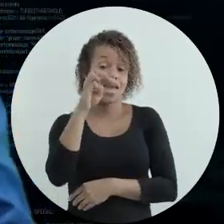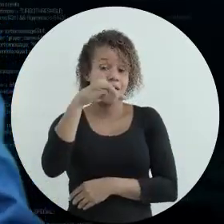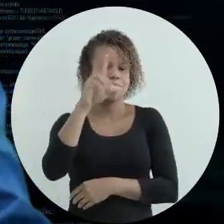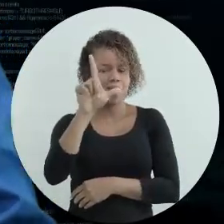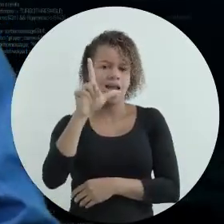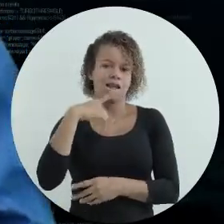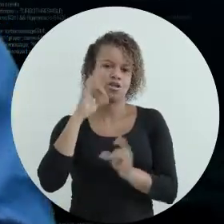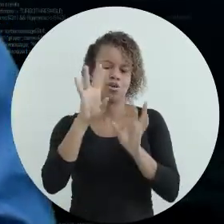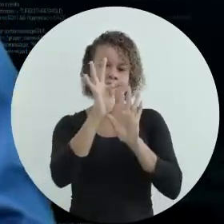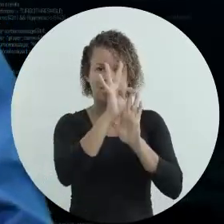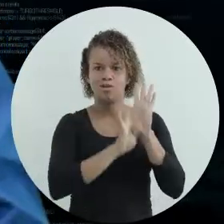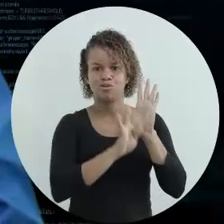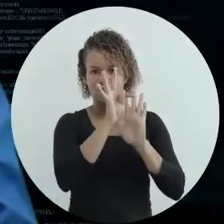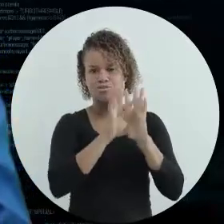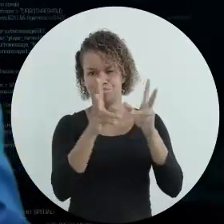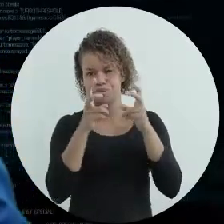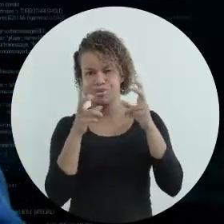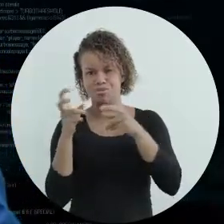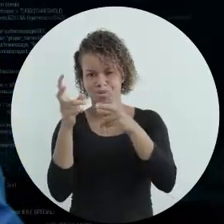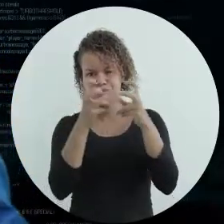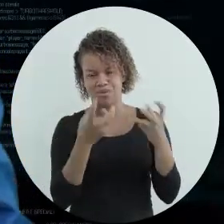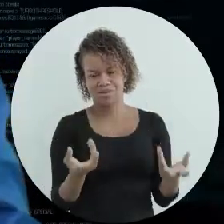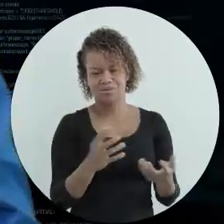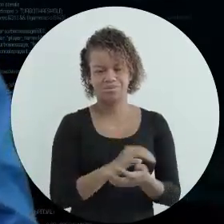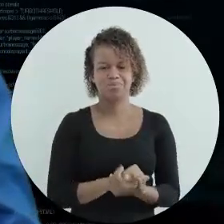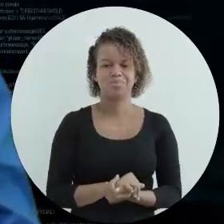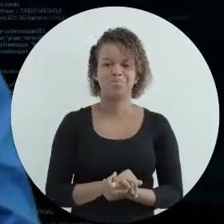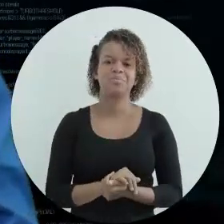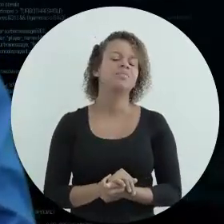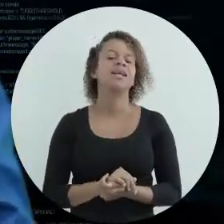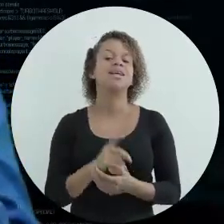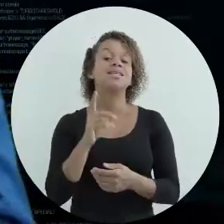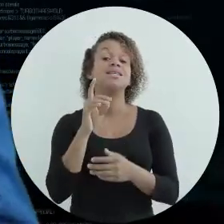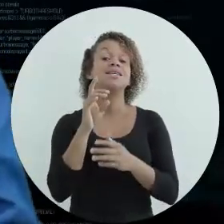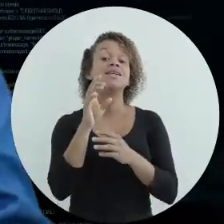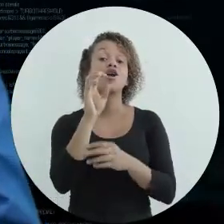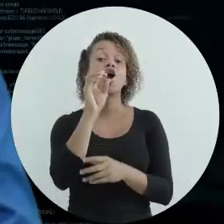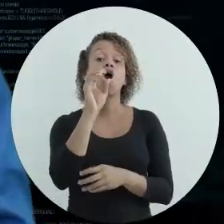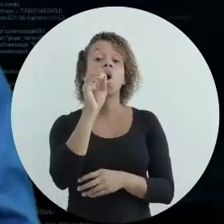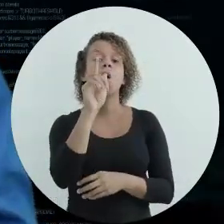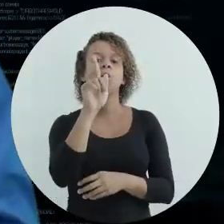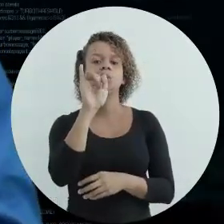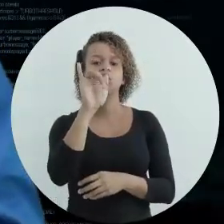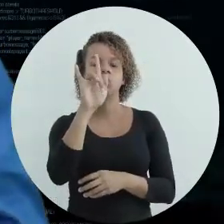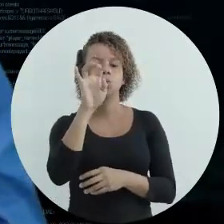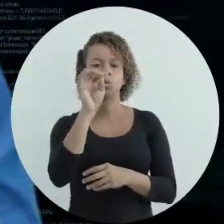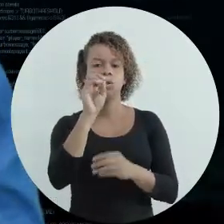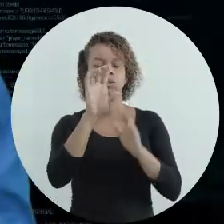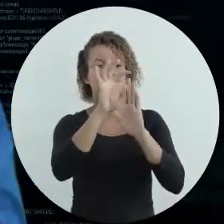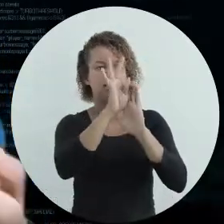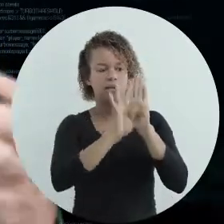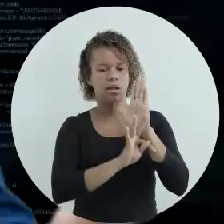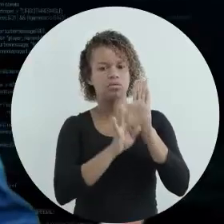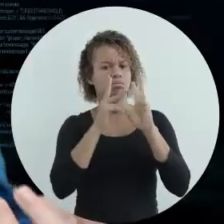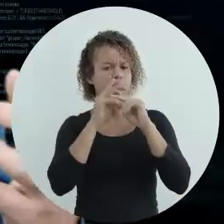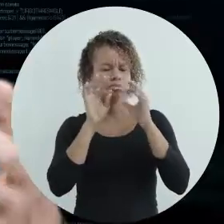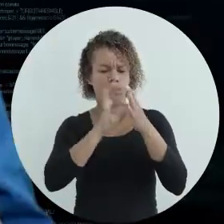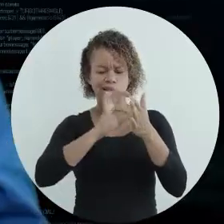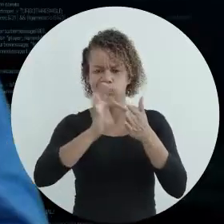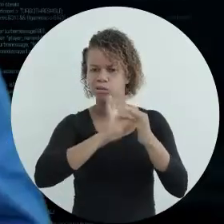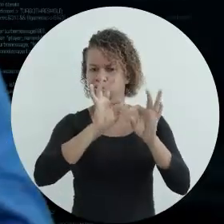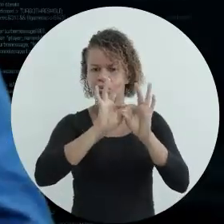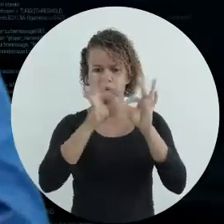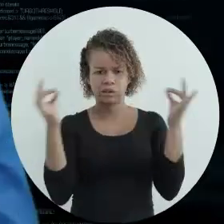Esse código de texto, ele é escrito num documento de texto simples. Você não